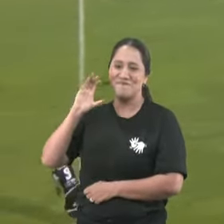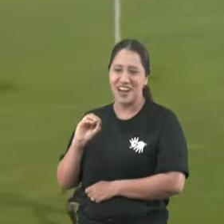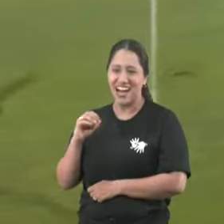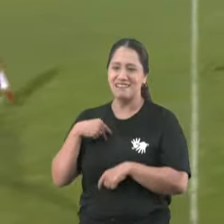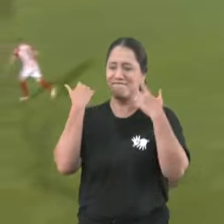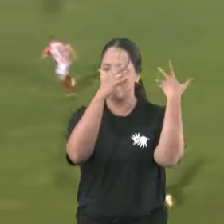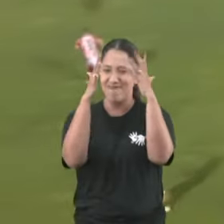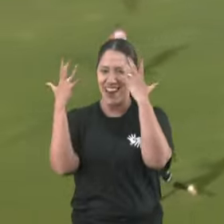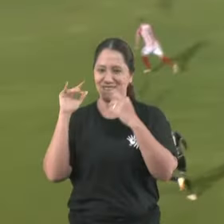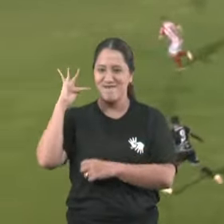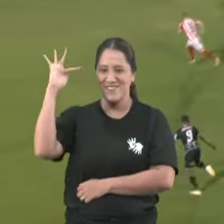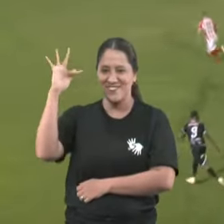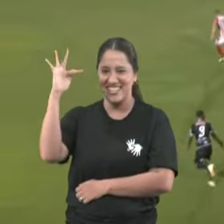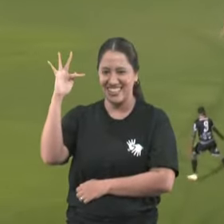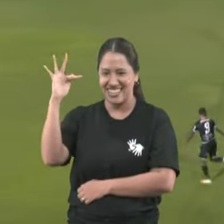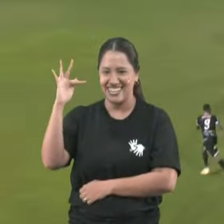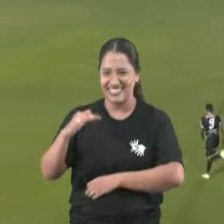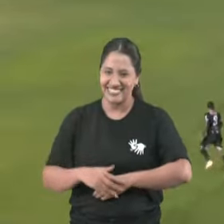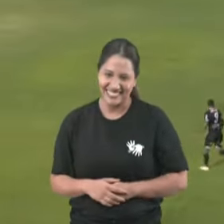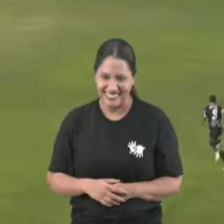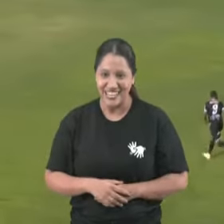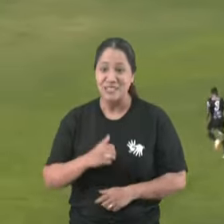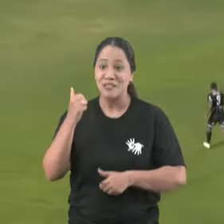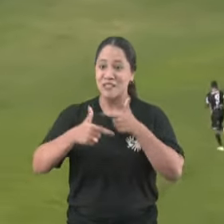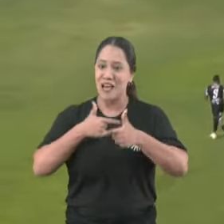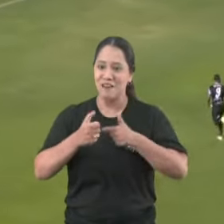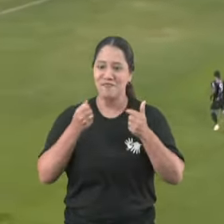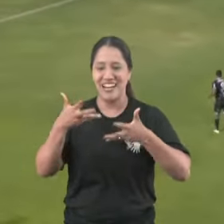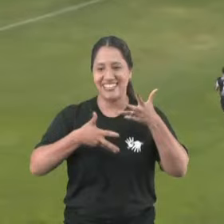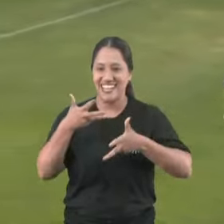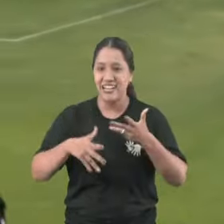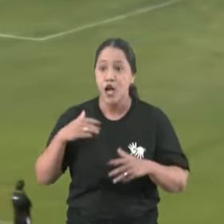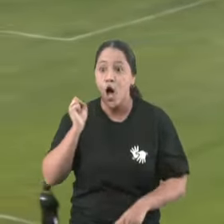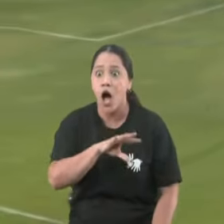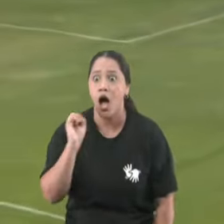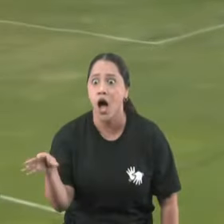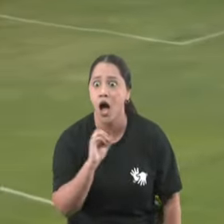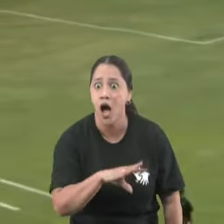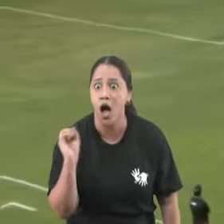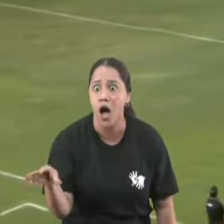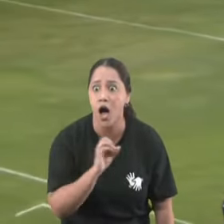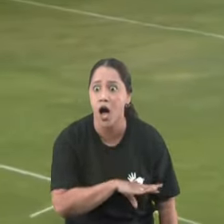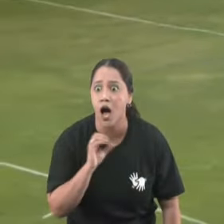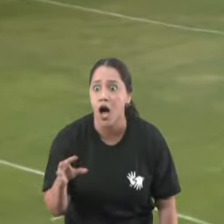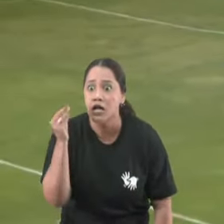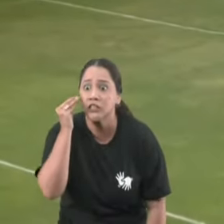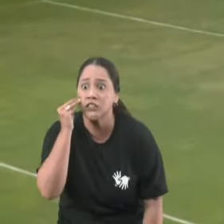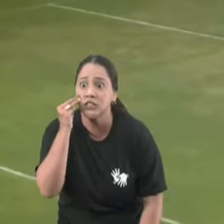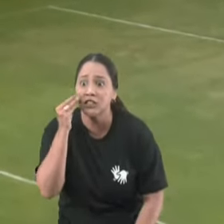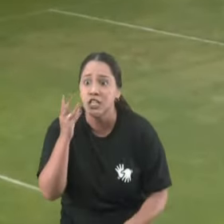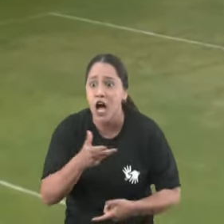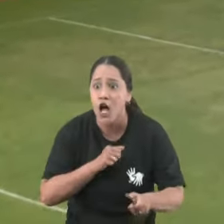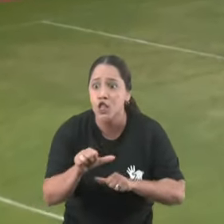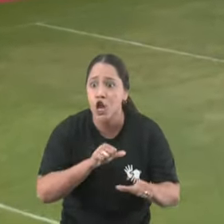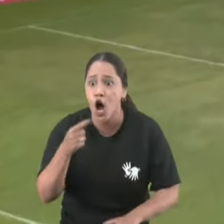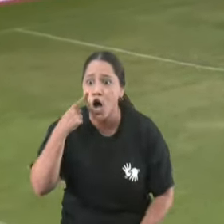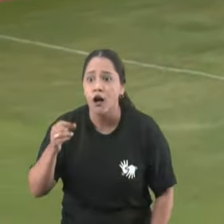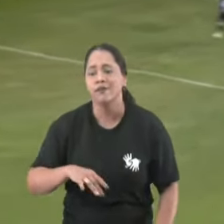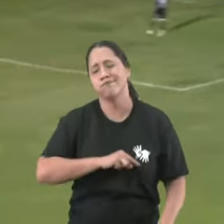Parabenizando a federação pelo trabalho das Libras. Quando desce o Rony, tenta o passe para o